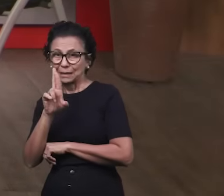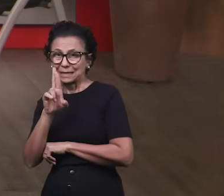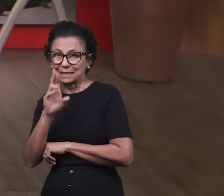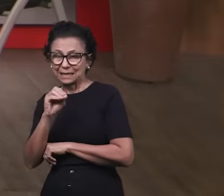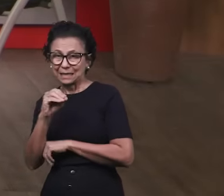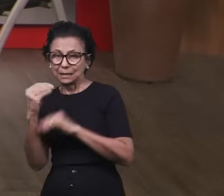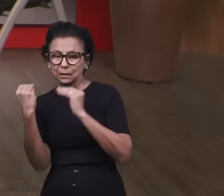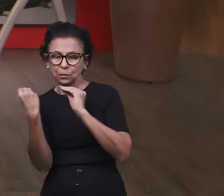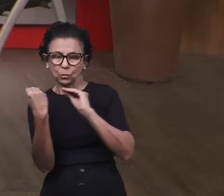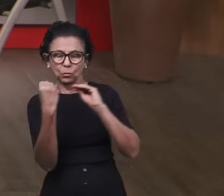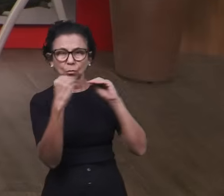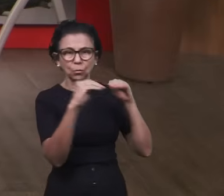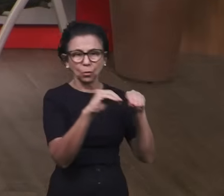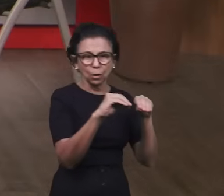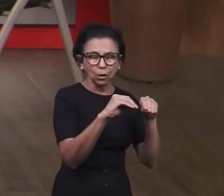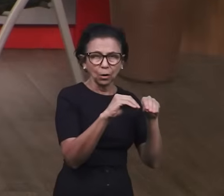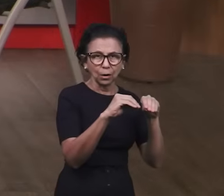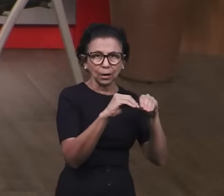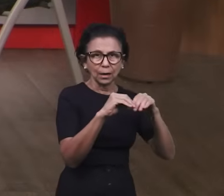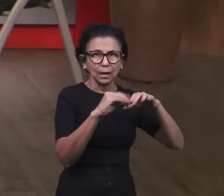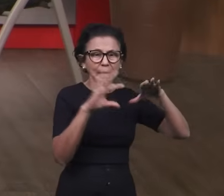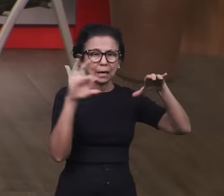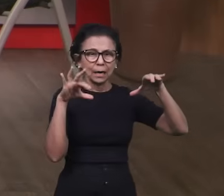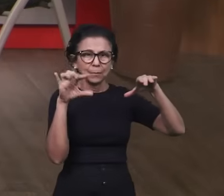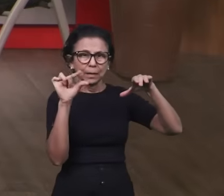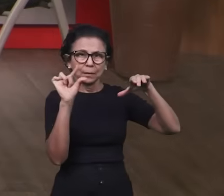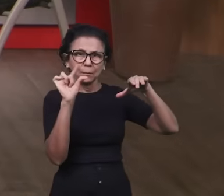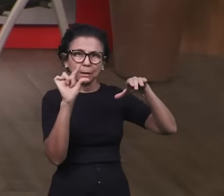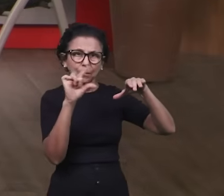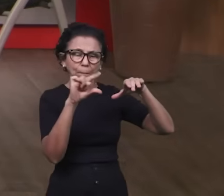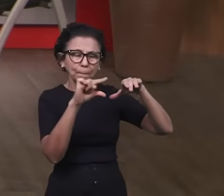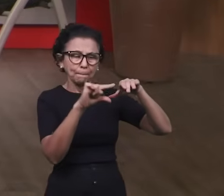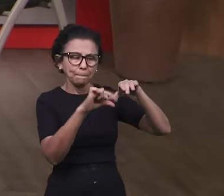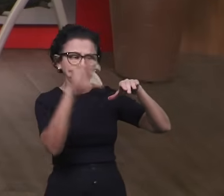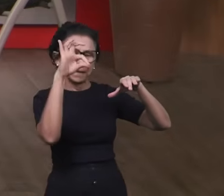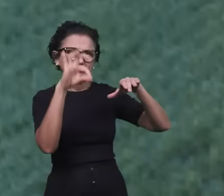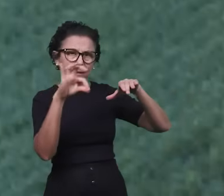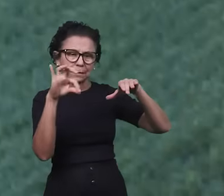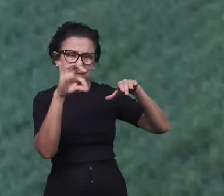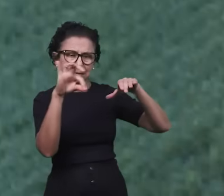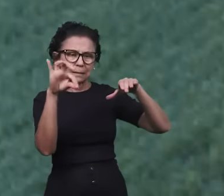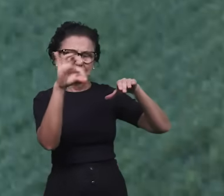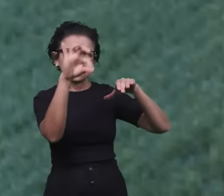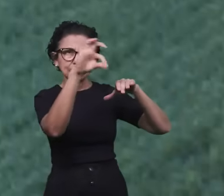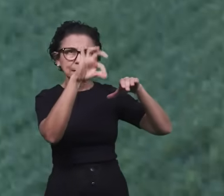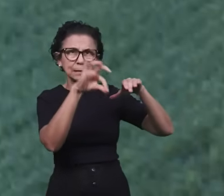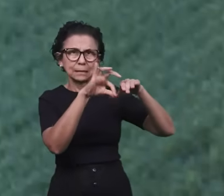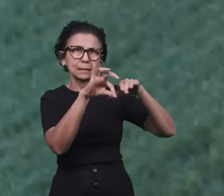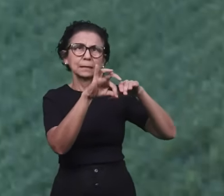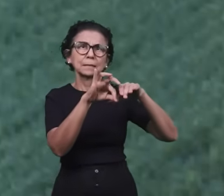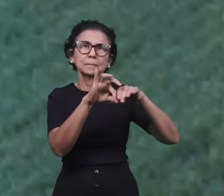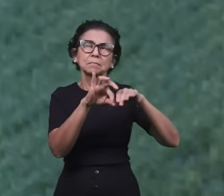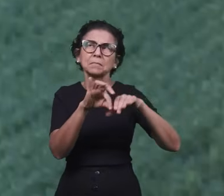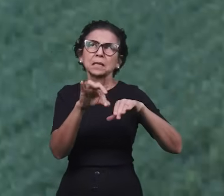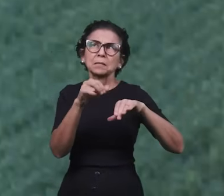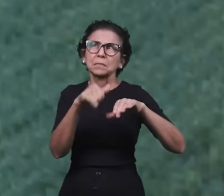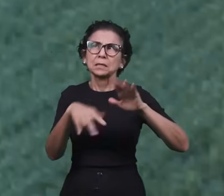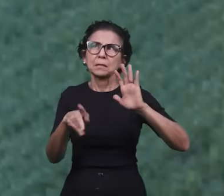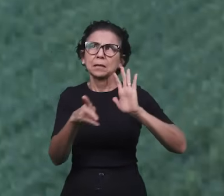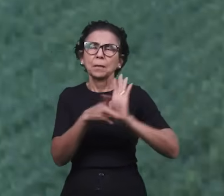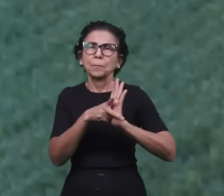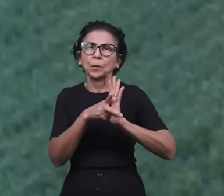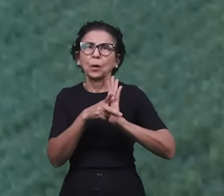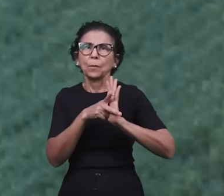ferrão ali e ela morre. A guardiã. E depois? Aí depois, agora vem a campeira. Essa daí que faz